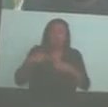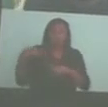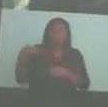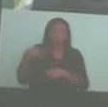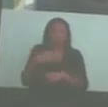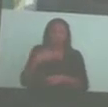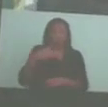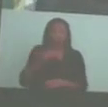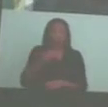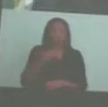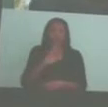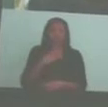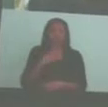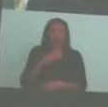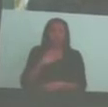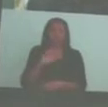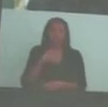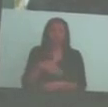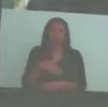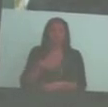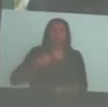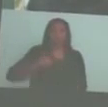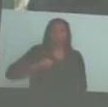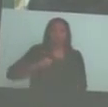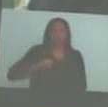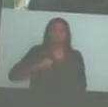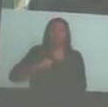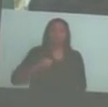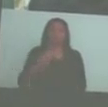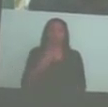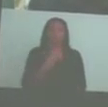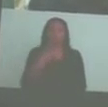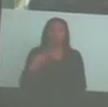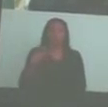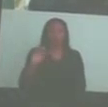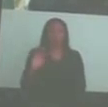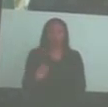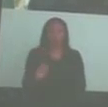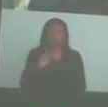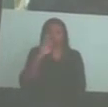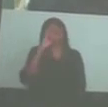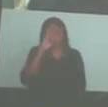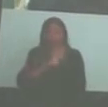Indicação 440, vereador Volney. Indica ao chefe do Executivo Municipal,